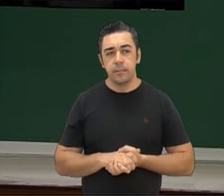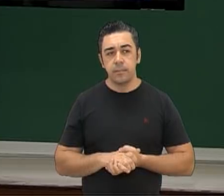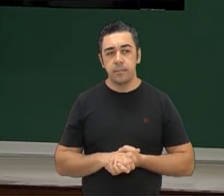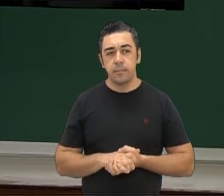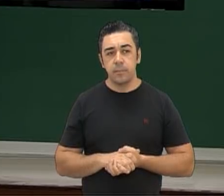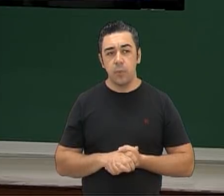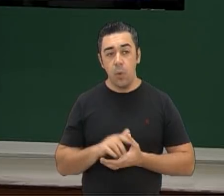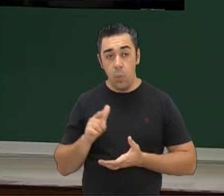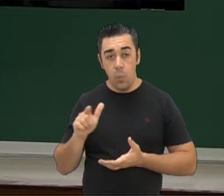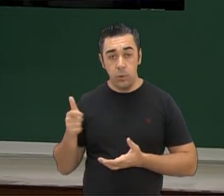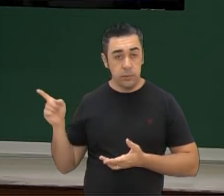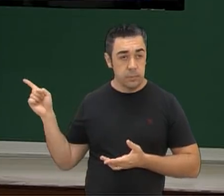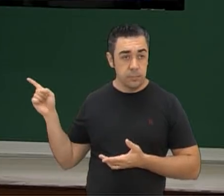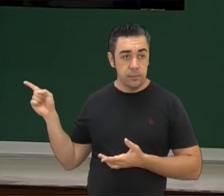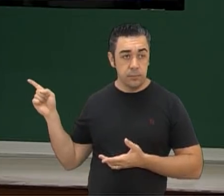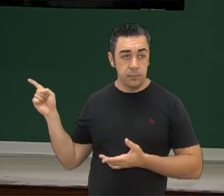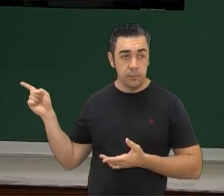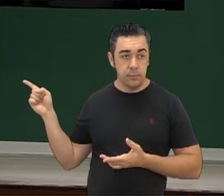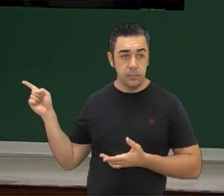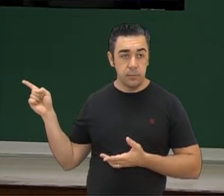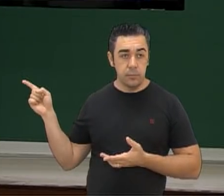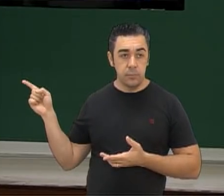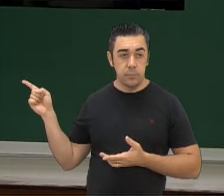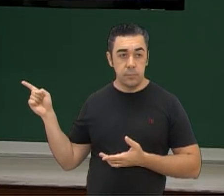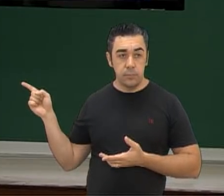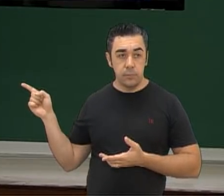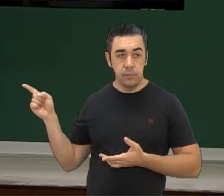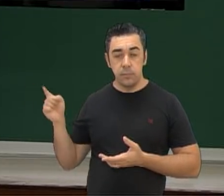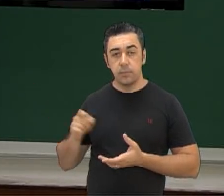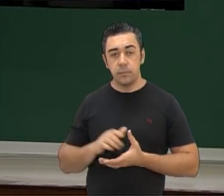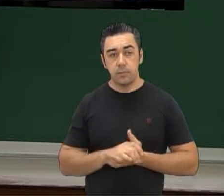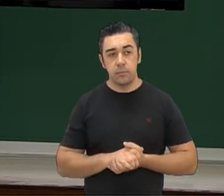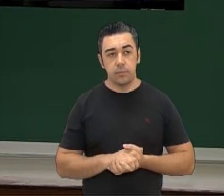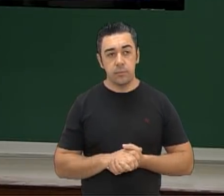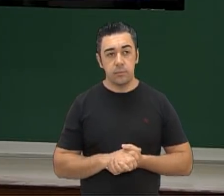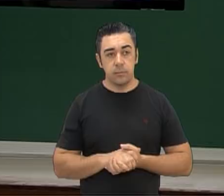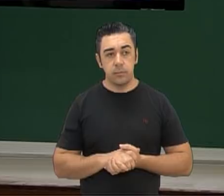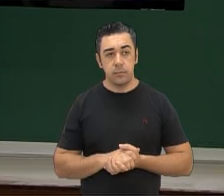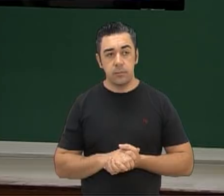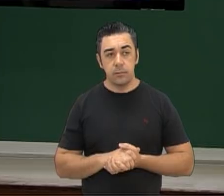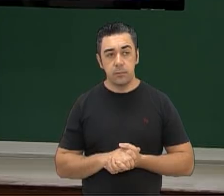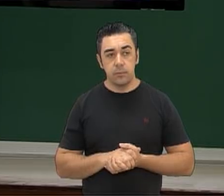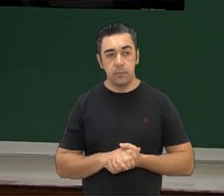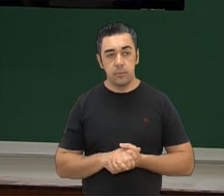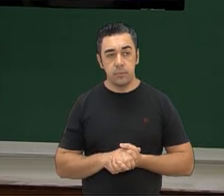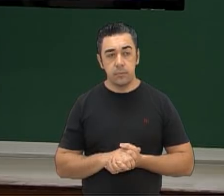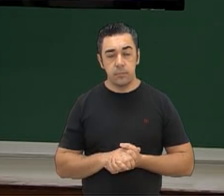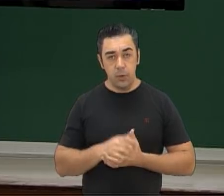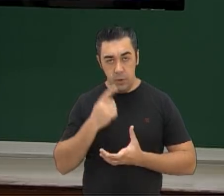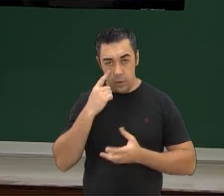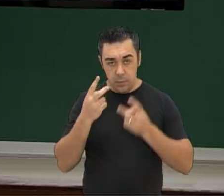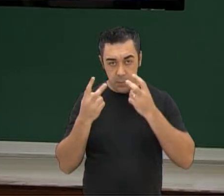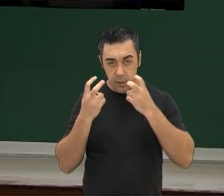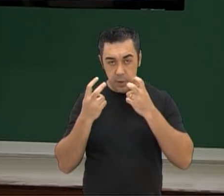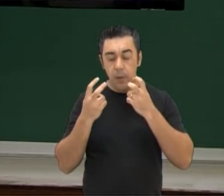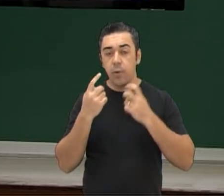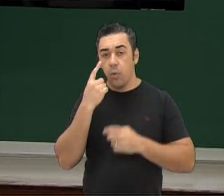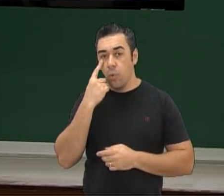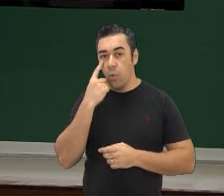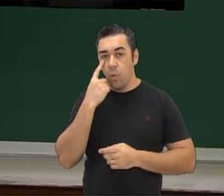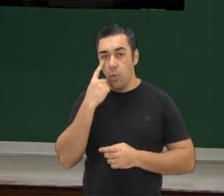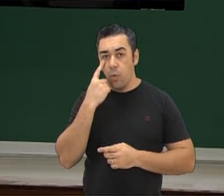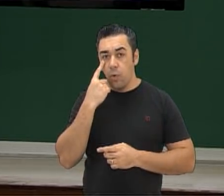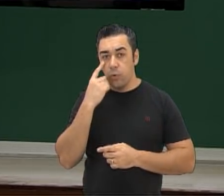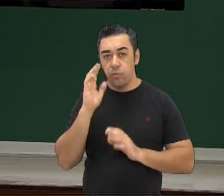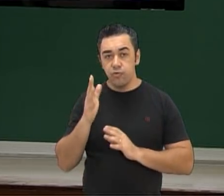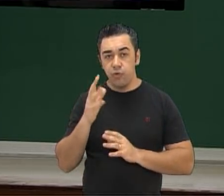fazer o encaixe de mais uma peça no meio, que seria essa daqui, ó, onde vai fechar o olho da figura. Está